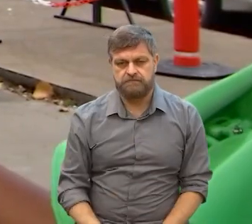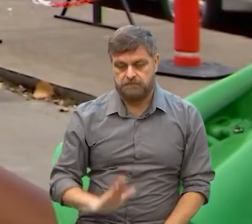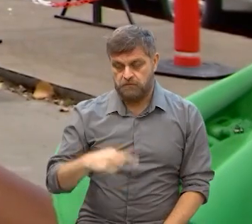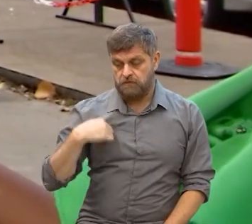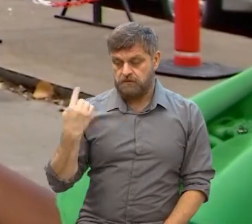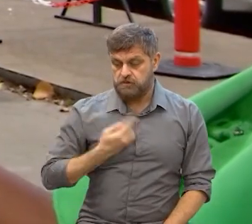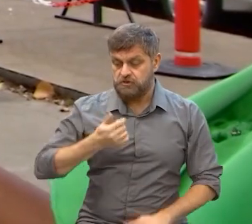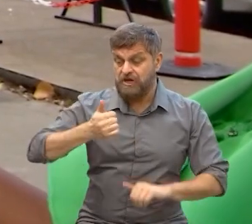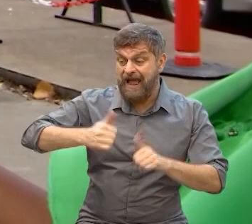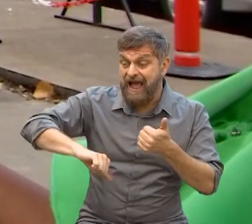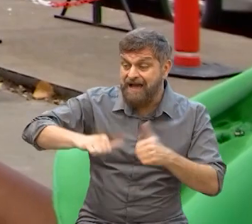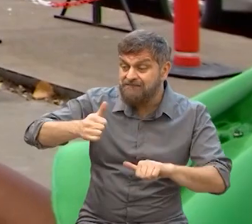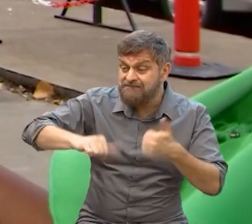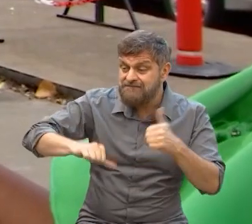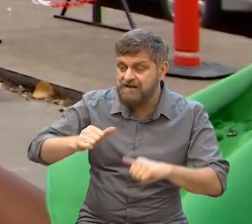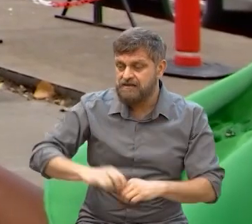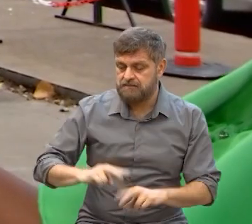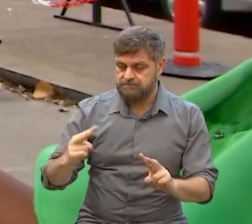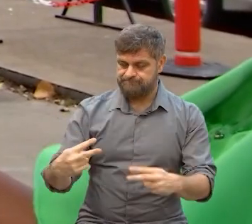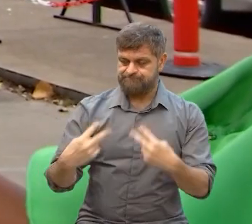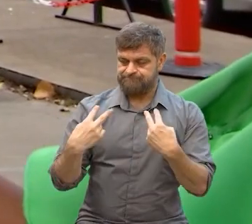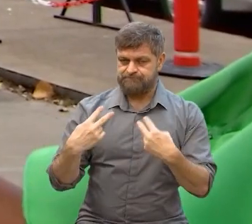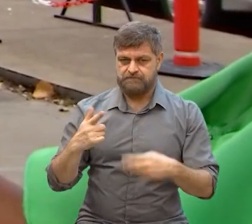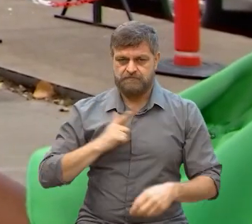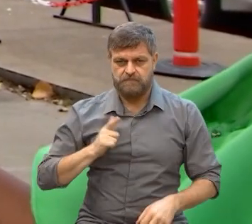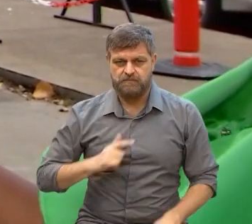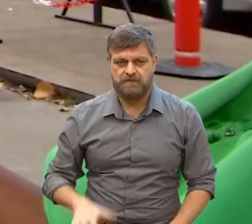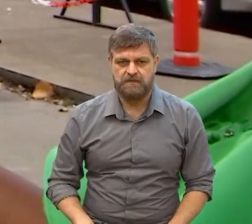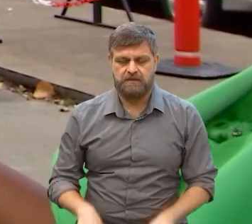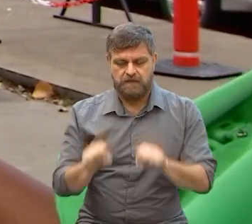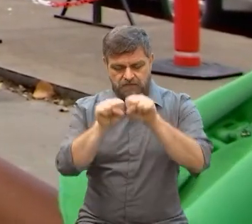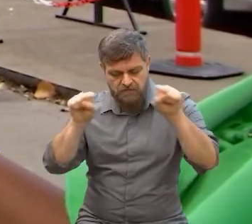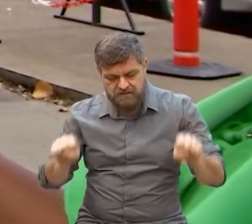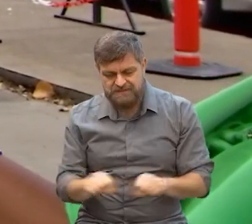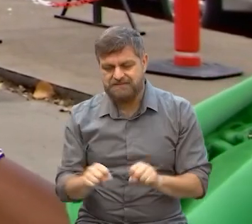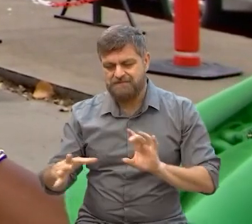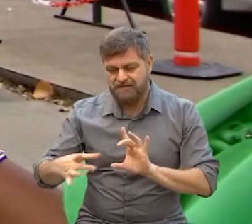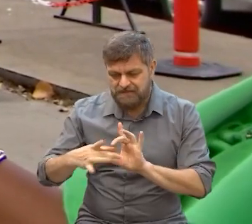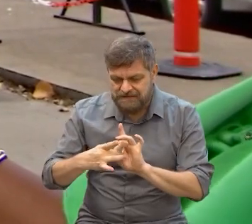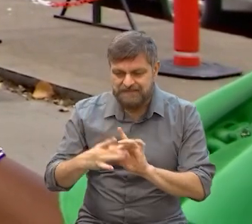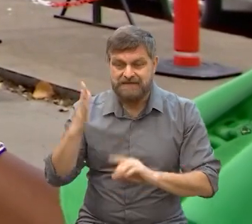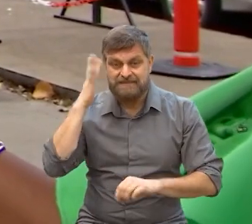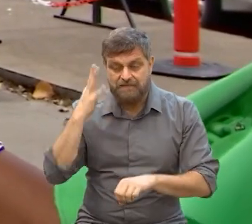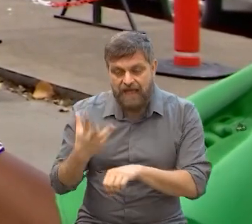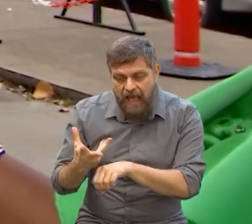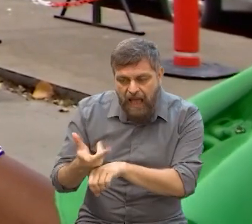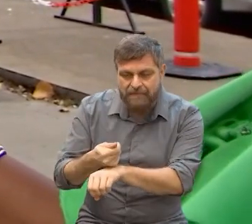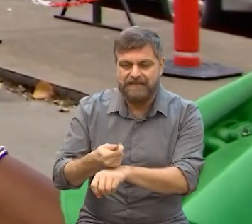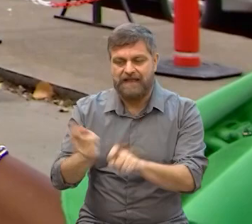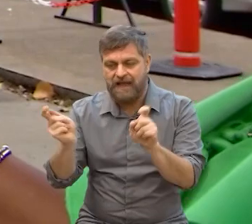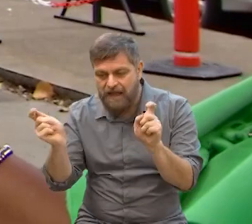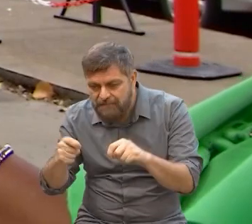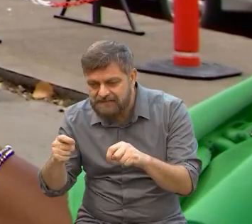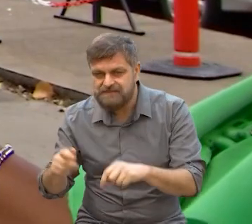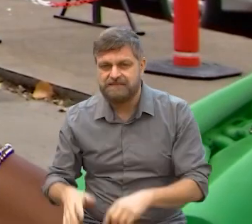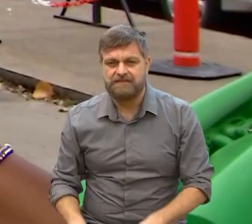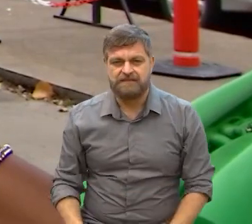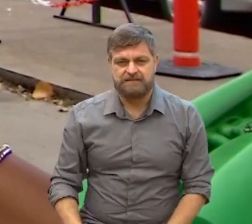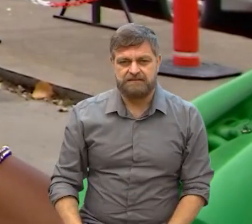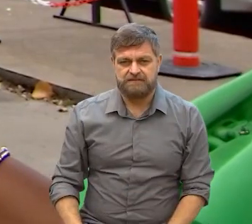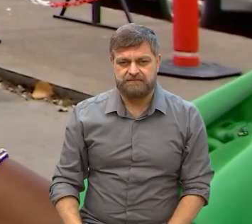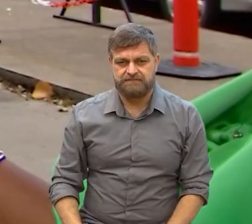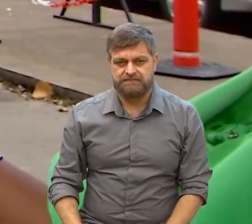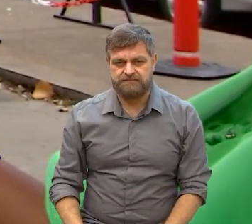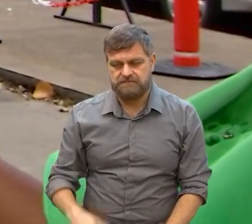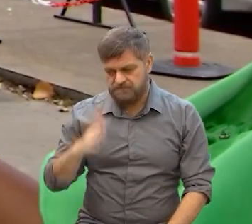como um todo, né, nessa sistemática formativa, integral, onde mede habilidades, competências,